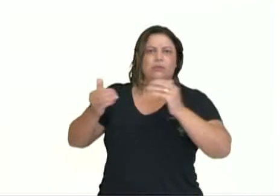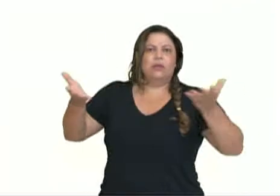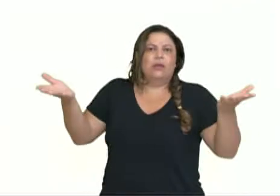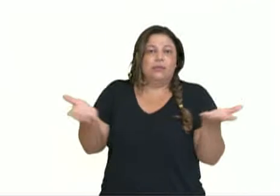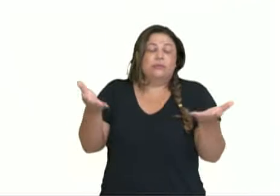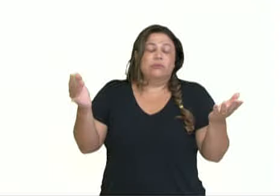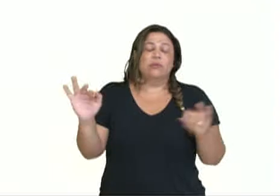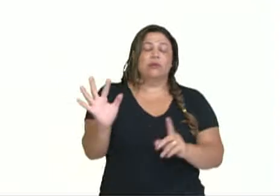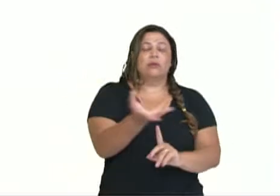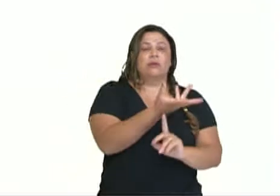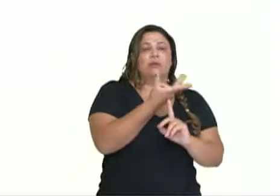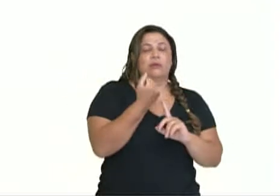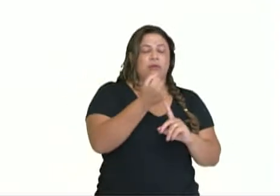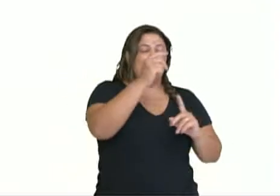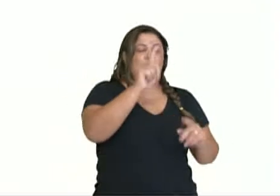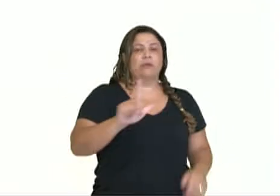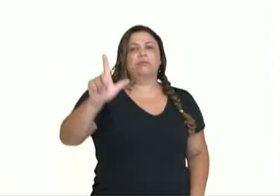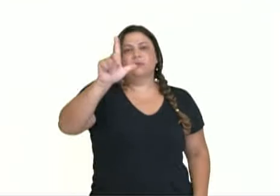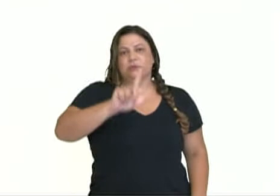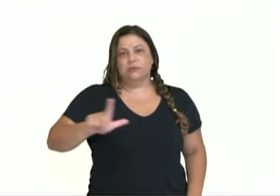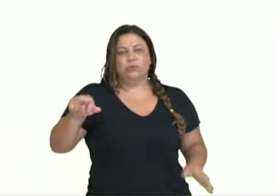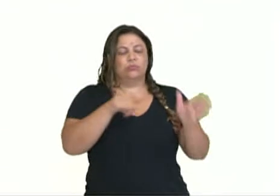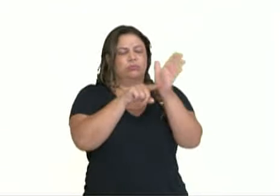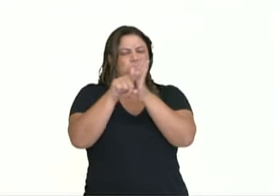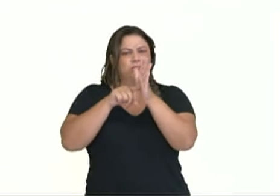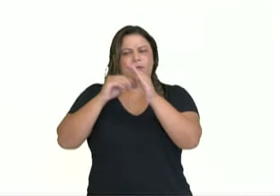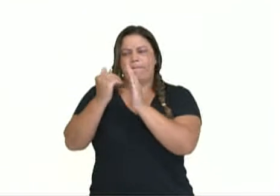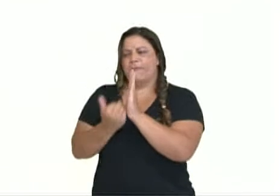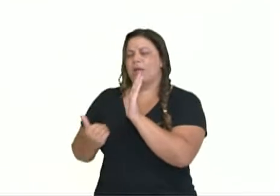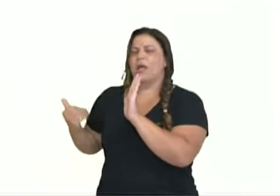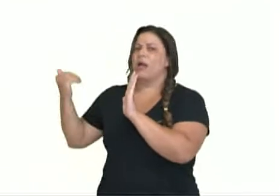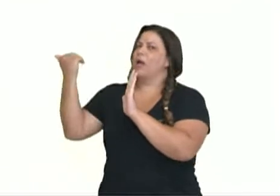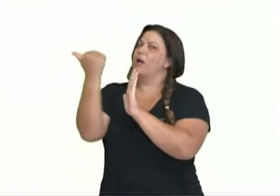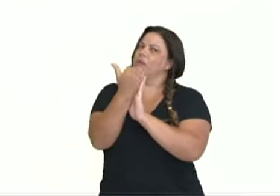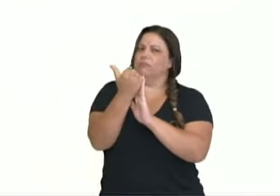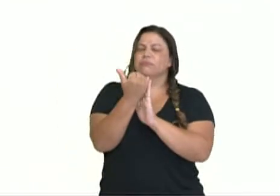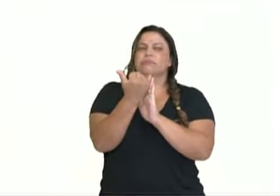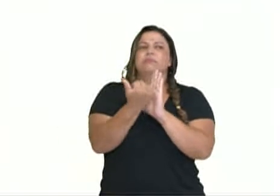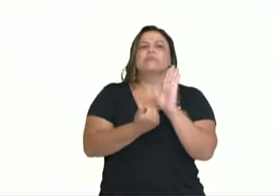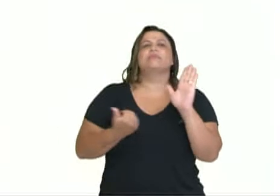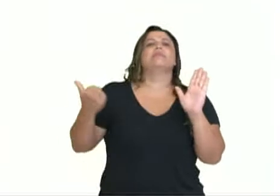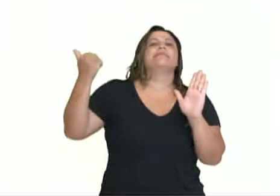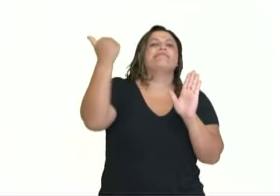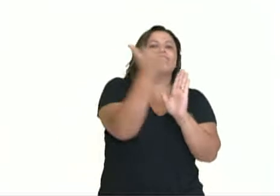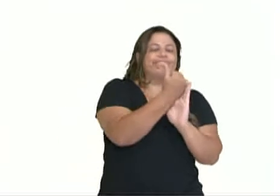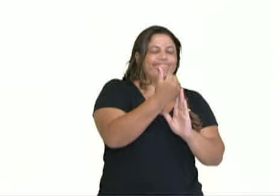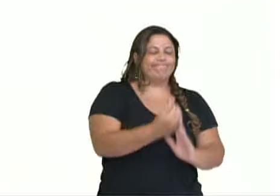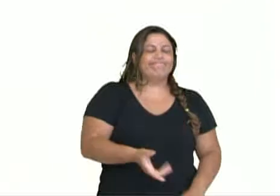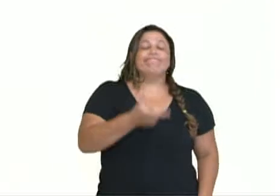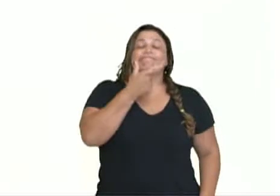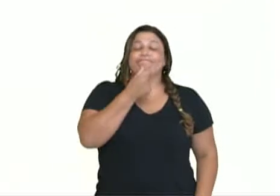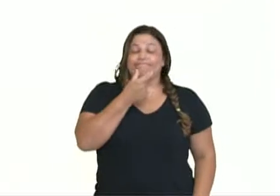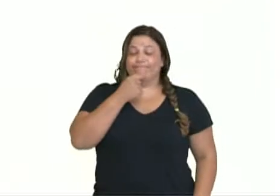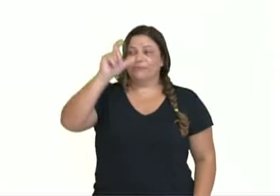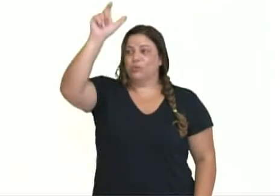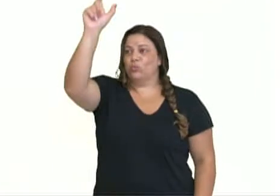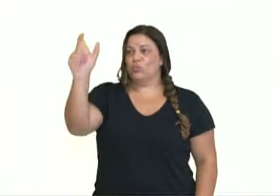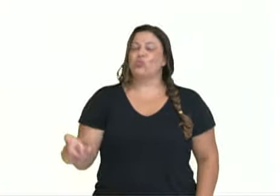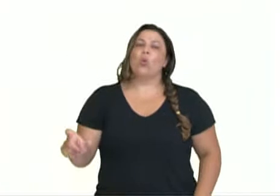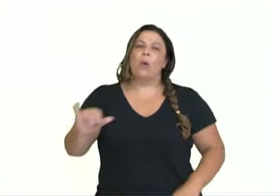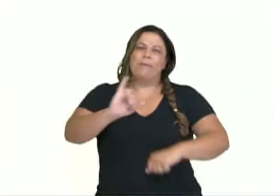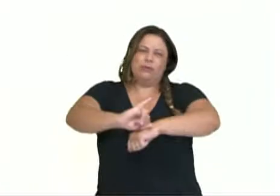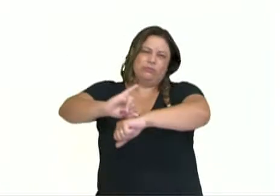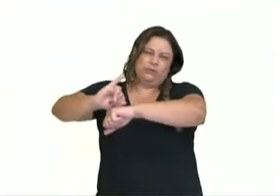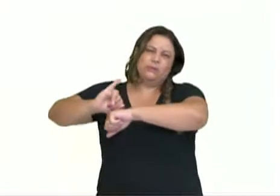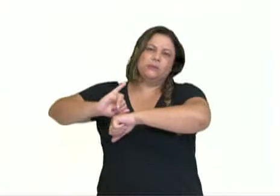artes, da literatura e das ciências, que superaram a herança clássica. Tá? Então, o homem é o foco da coisa.